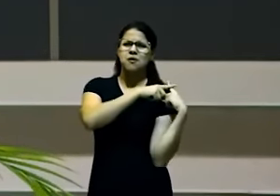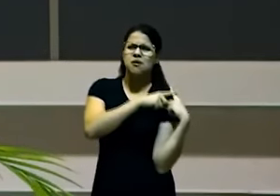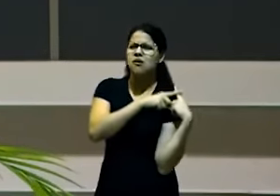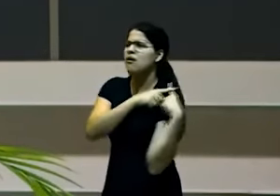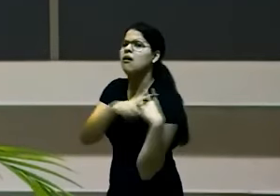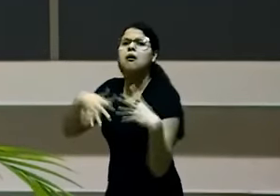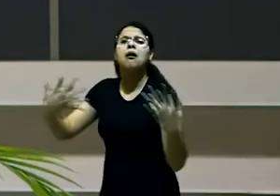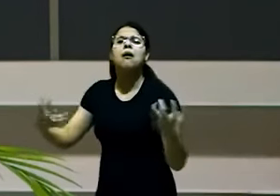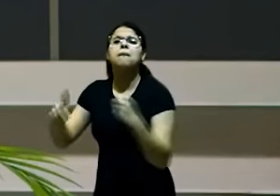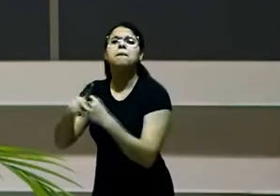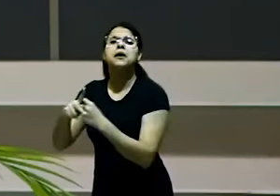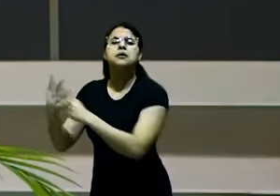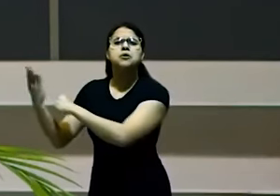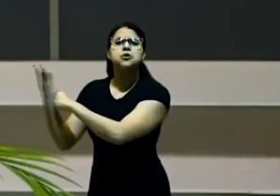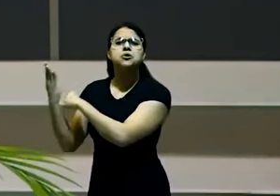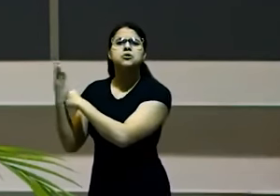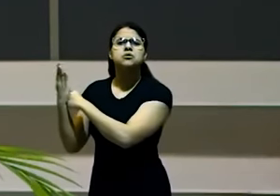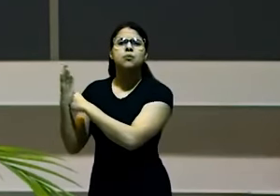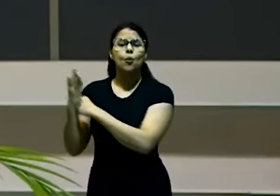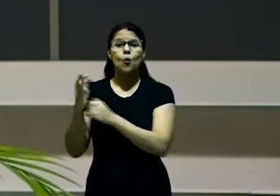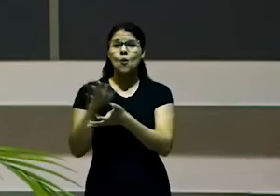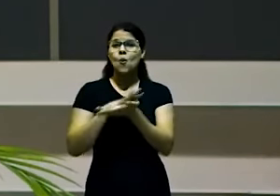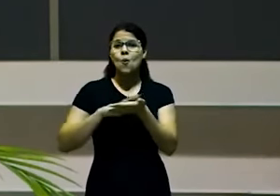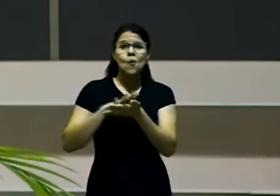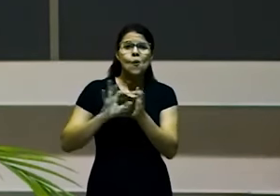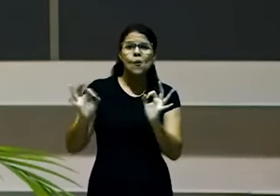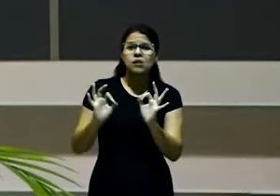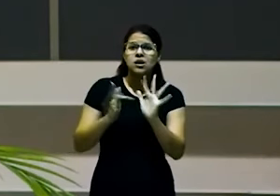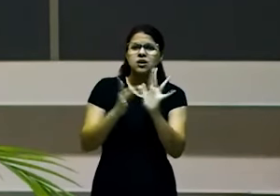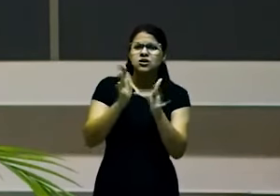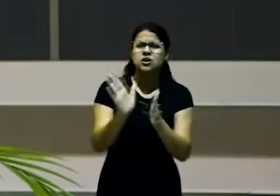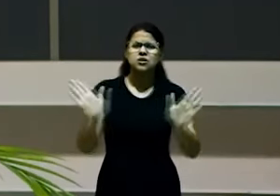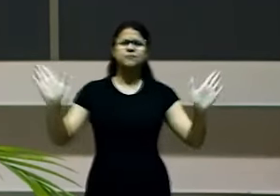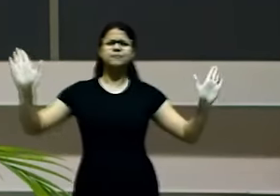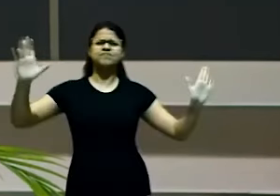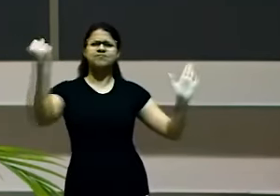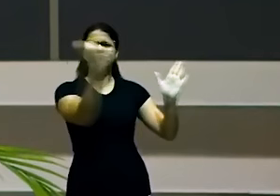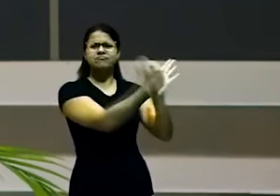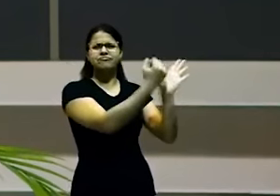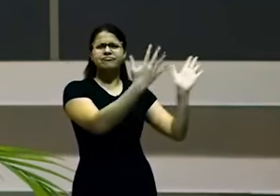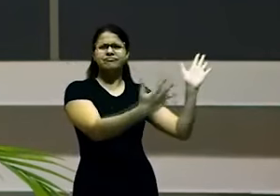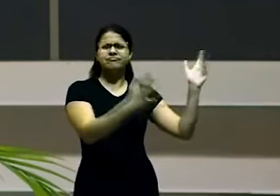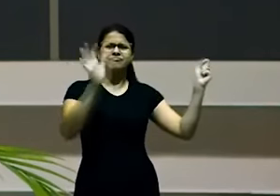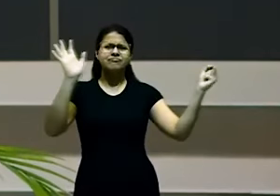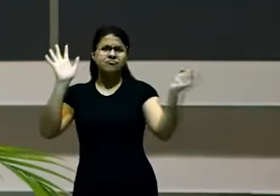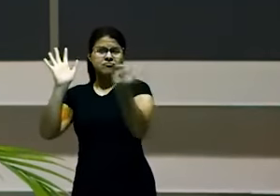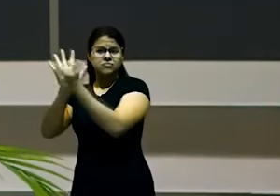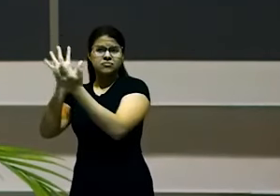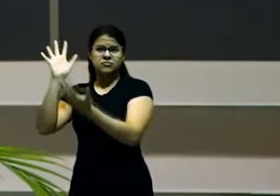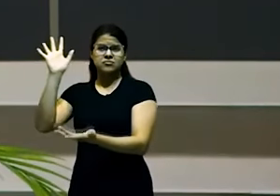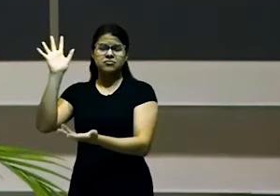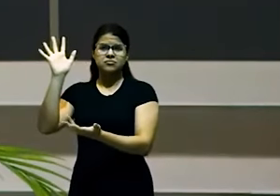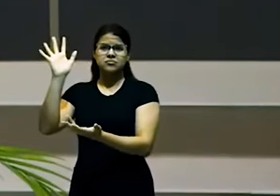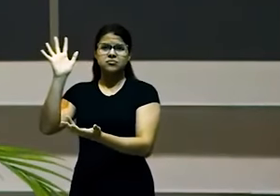estava lá para ajudar ele Jesus foi crucificado alguém chega e pede para que desça o